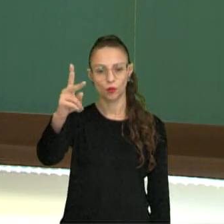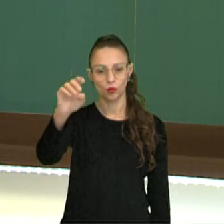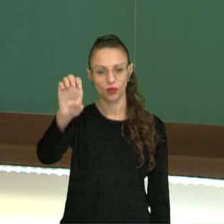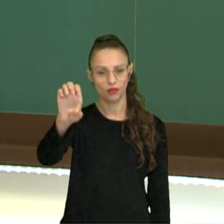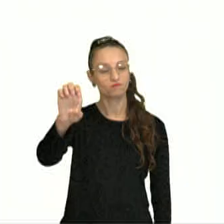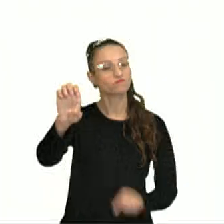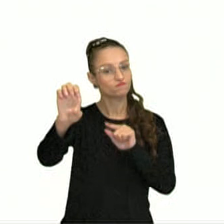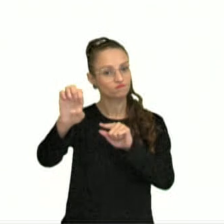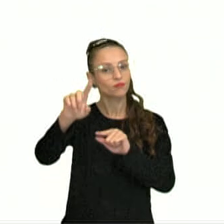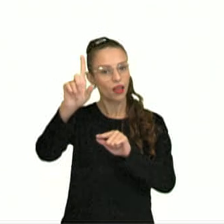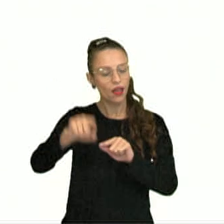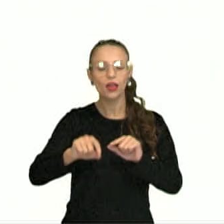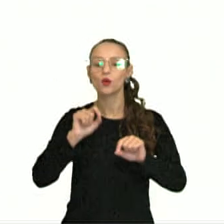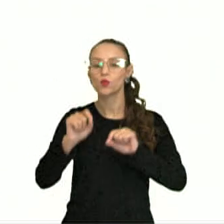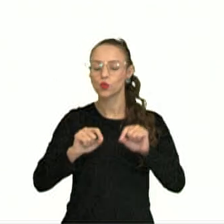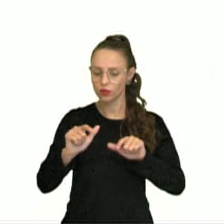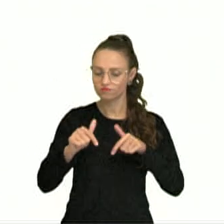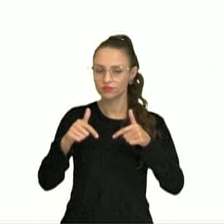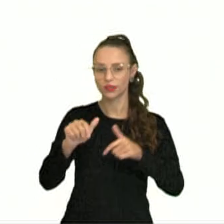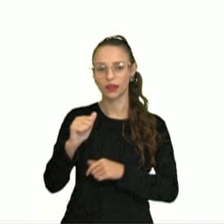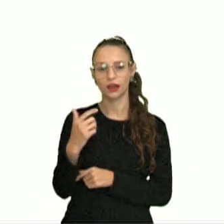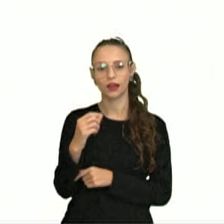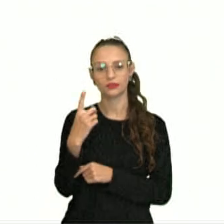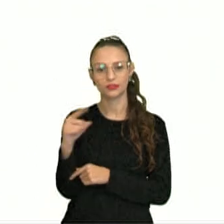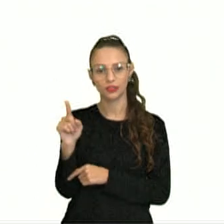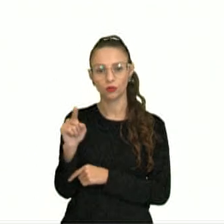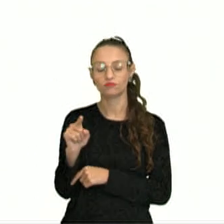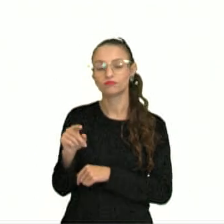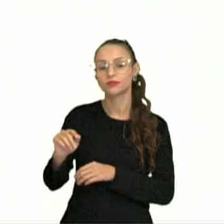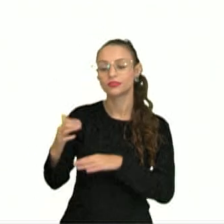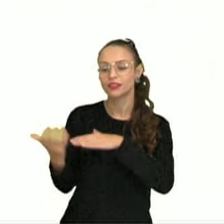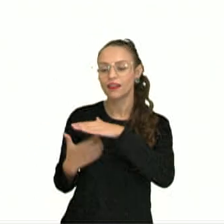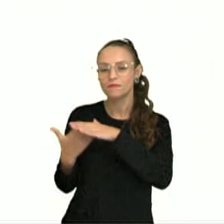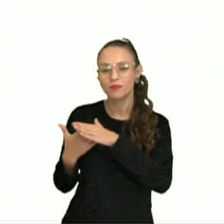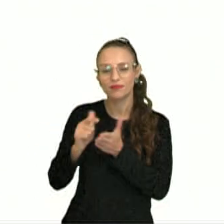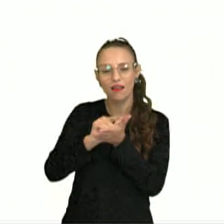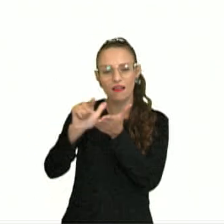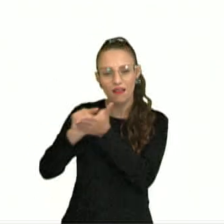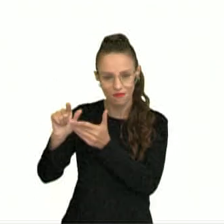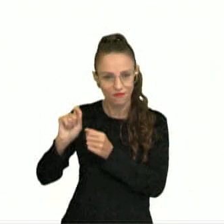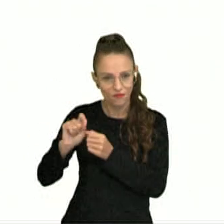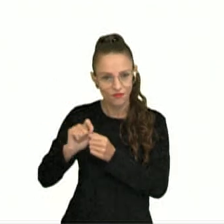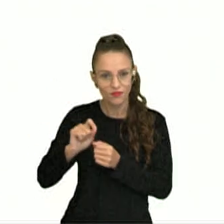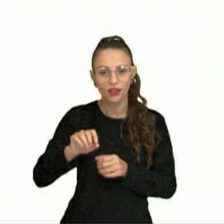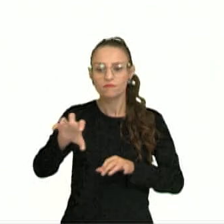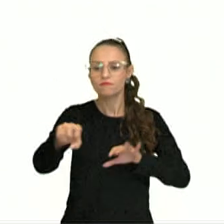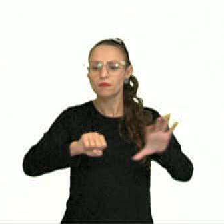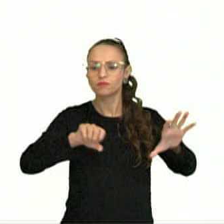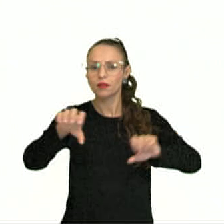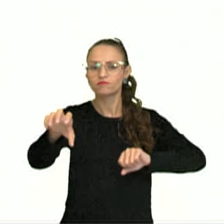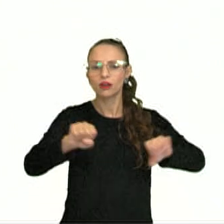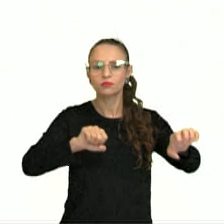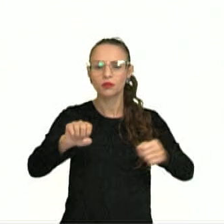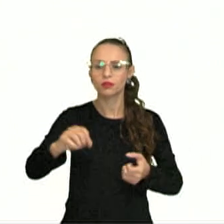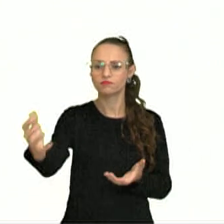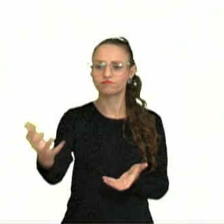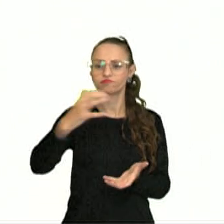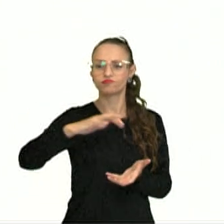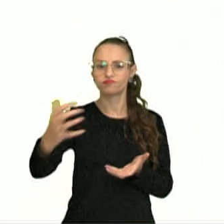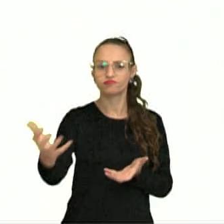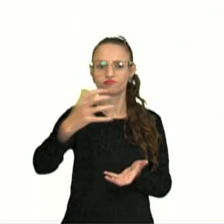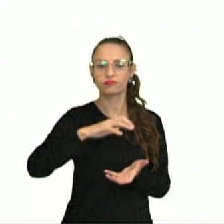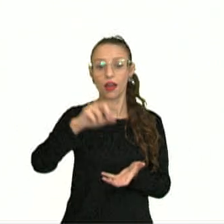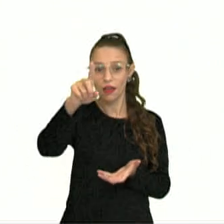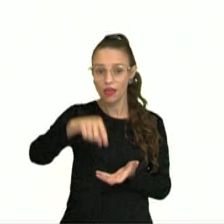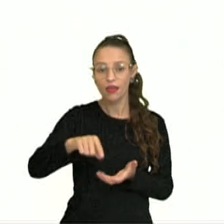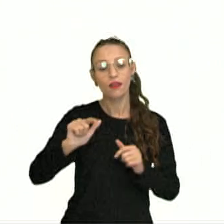ação que foi realizada pela companhia Conlurb. Então, olha, recolher, né, é um ato,